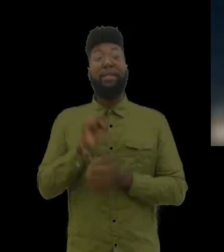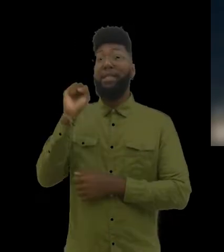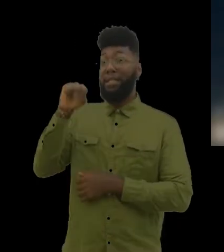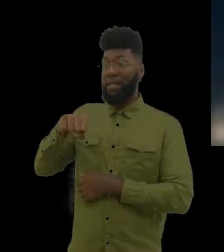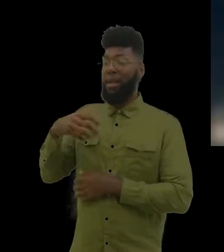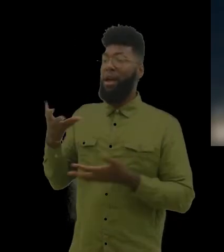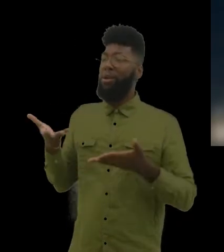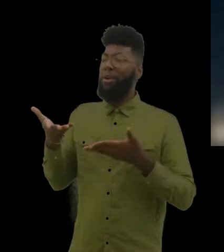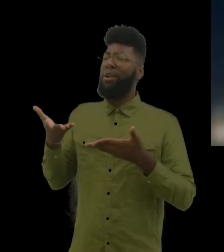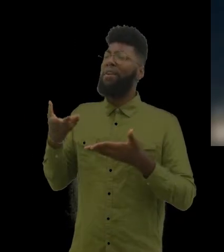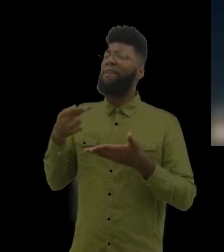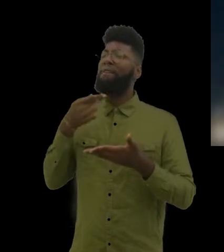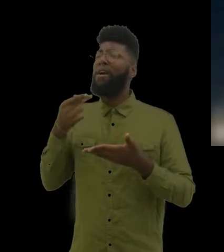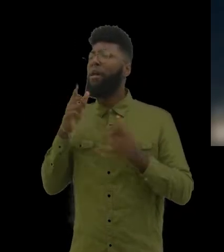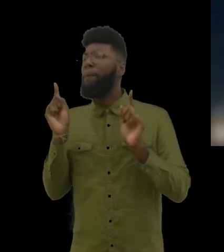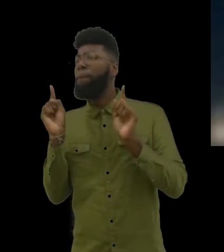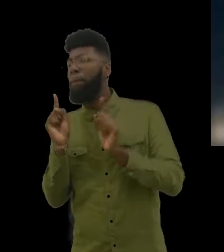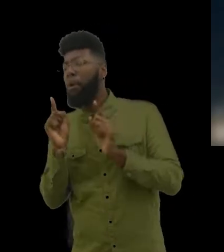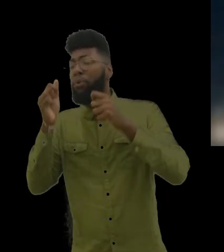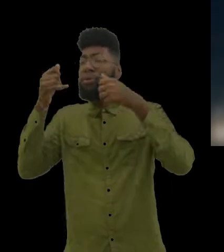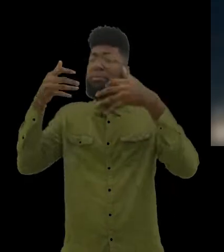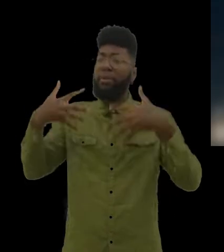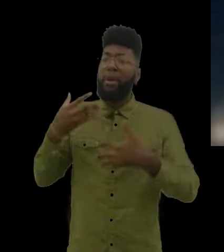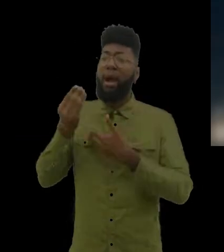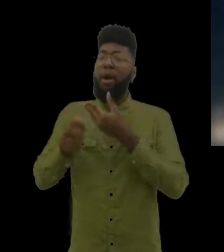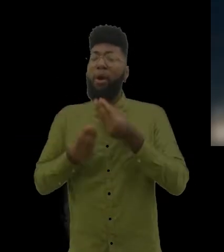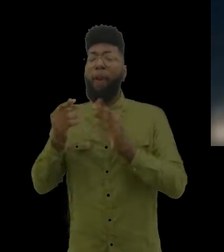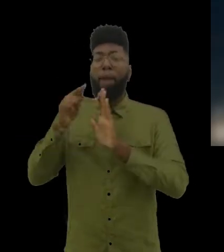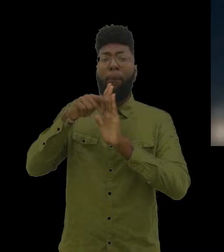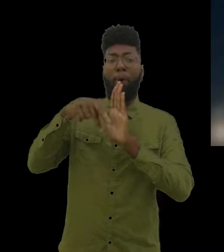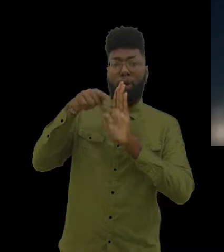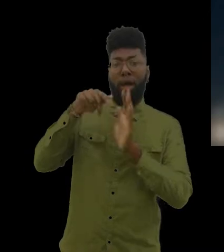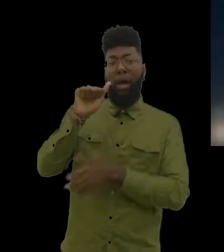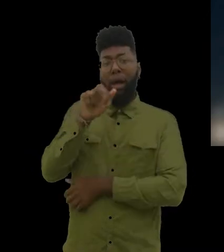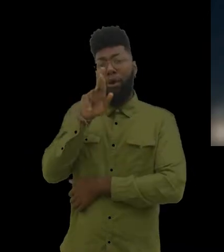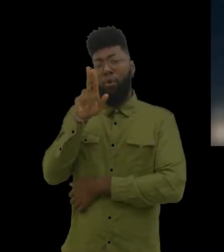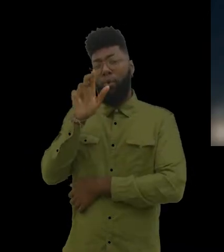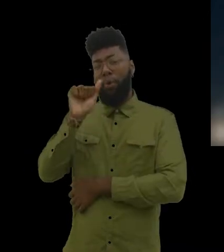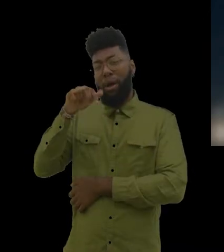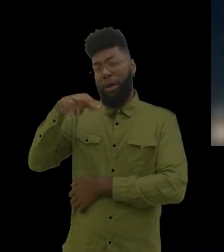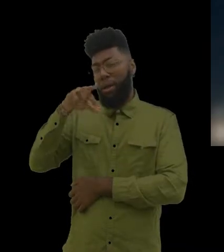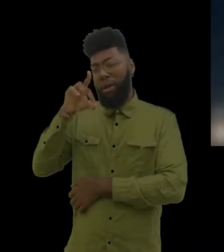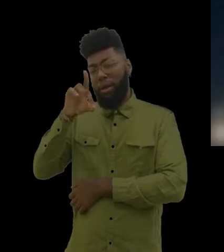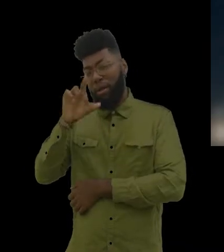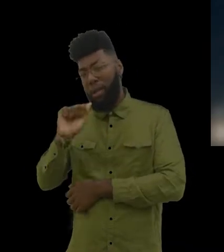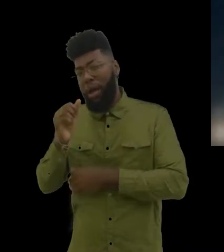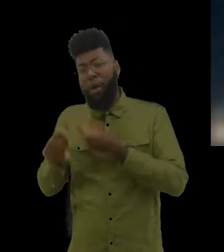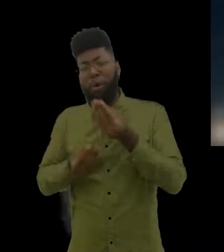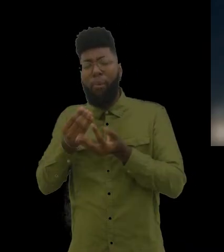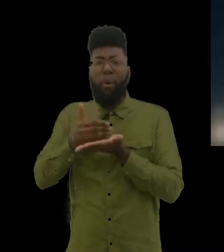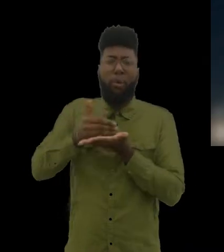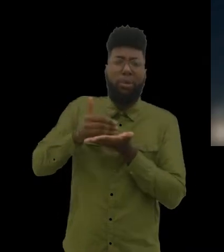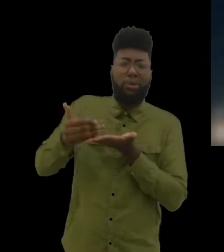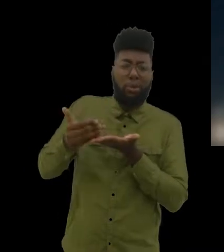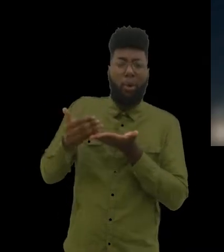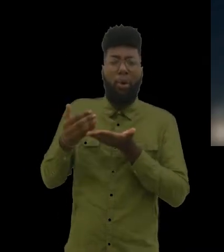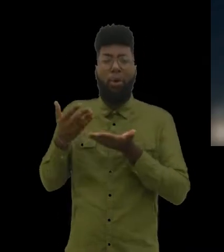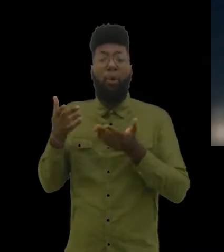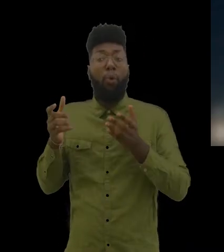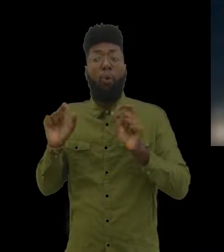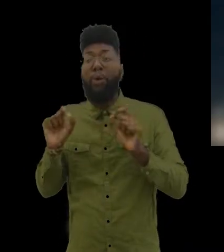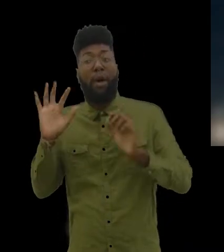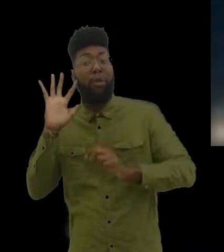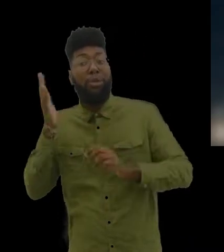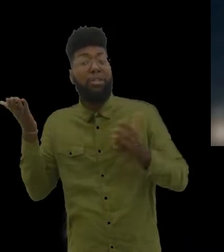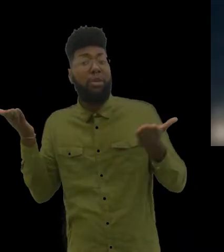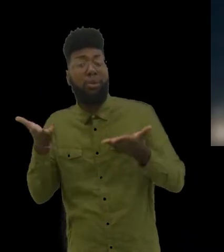pouquinho do Aruanda, né? Para como surgiu e onde estamos hoje, né, Ana? Eu, junto com a